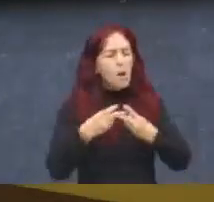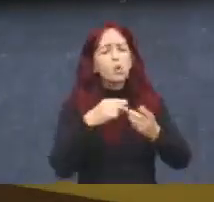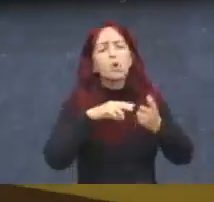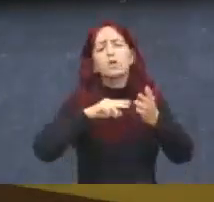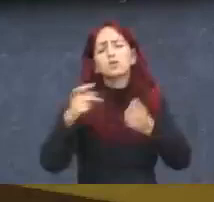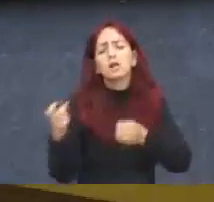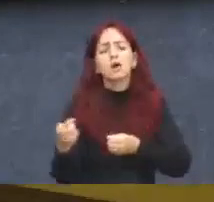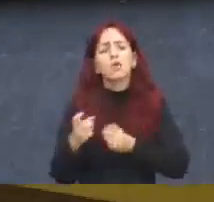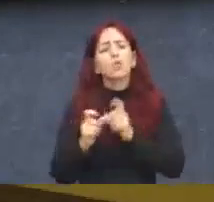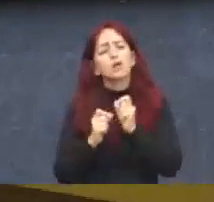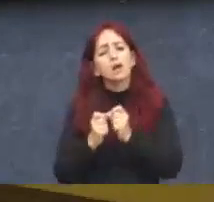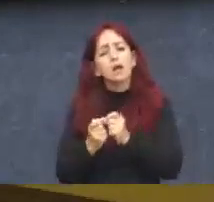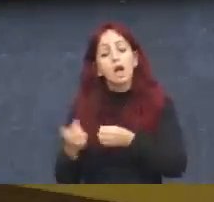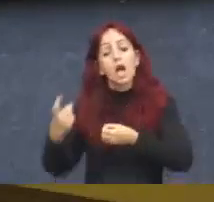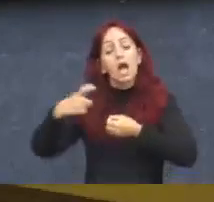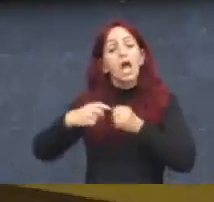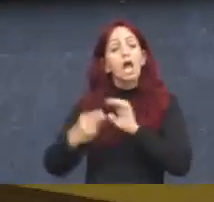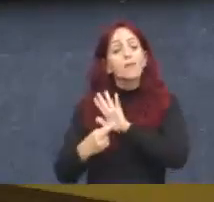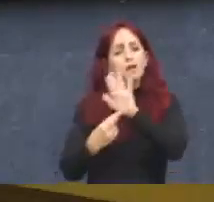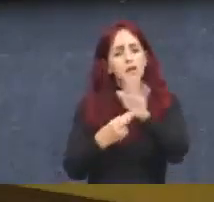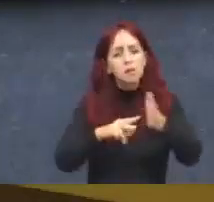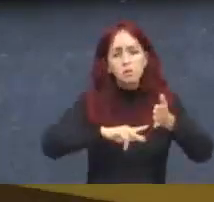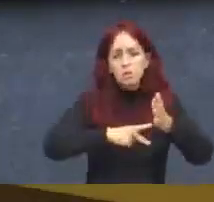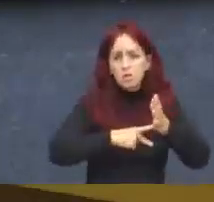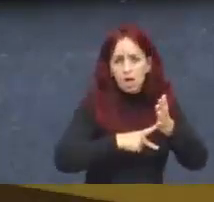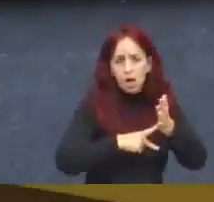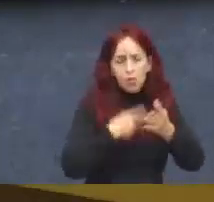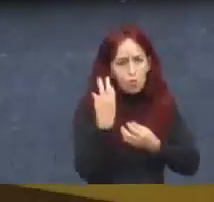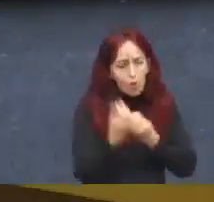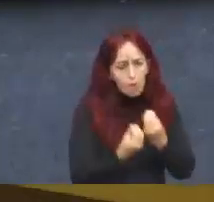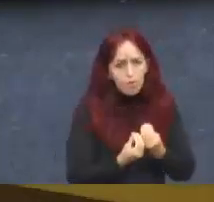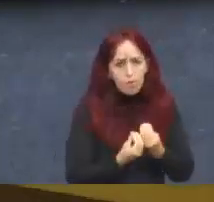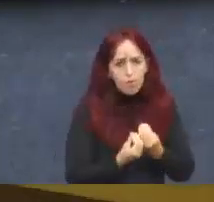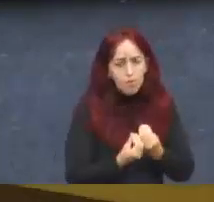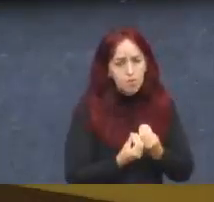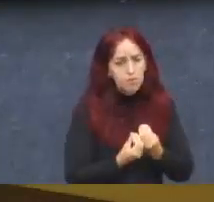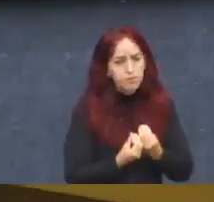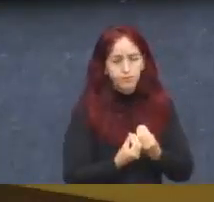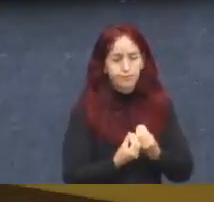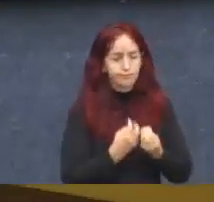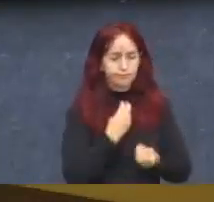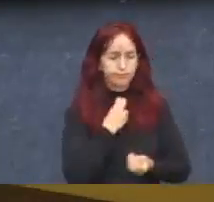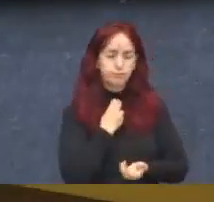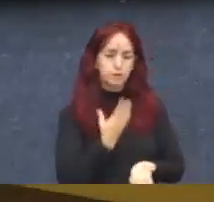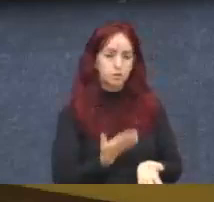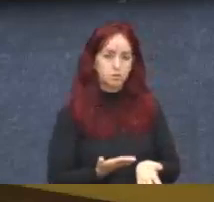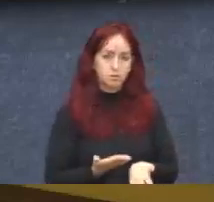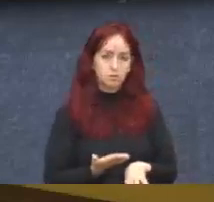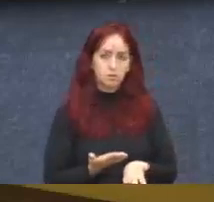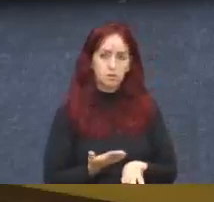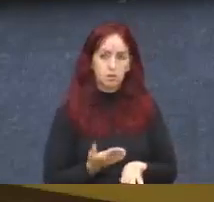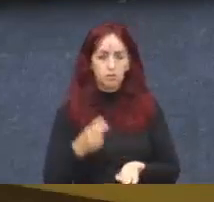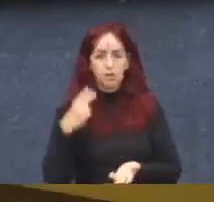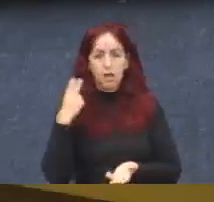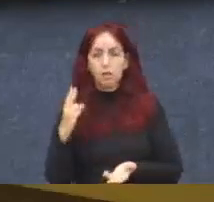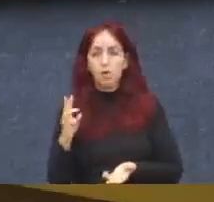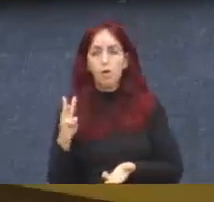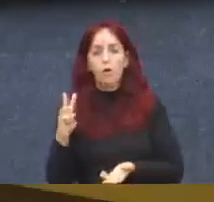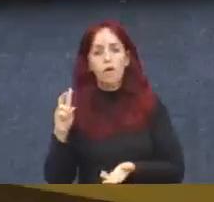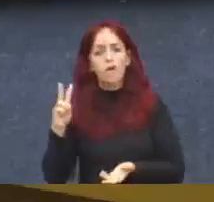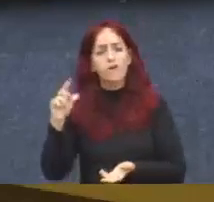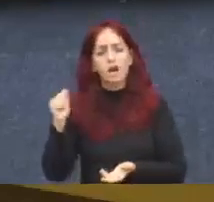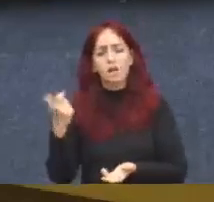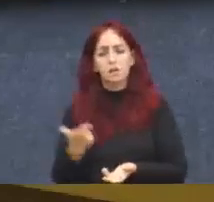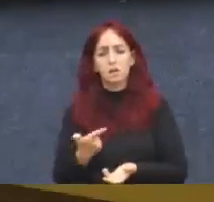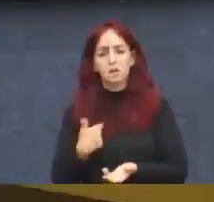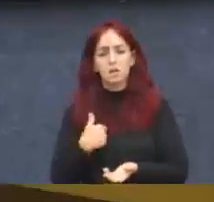da representação sindical. Wagner, não dá. Não dá, vereador Wagner. O que eu escutei